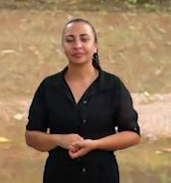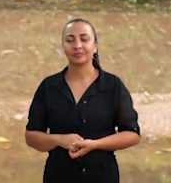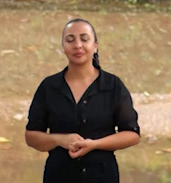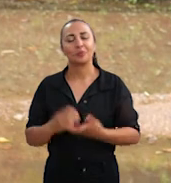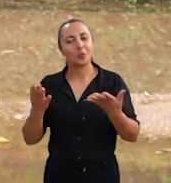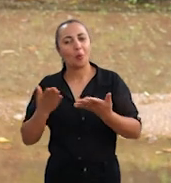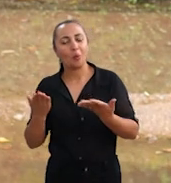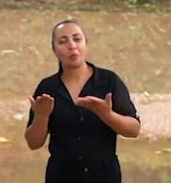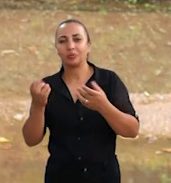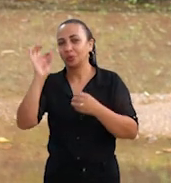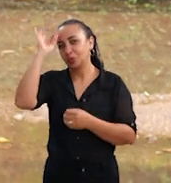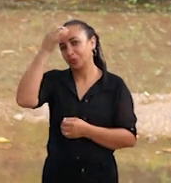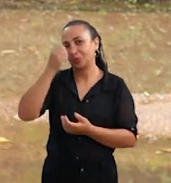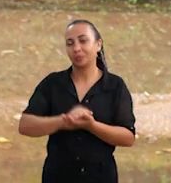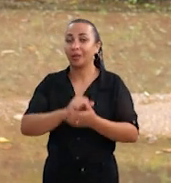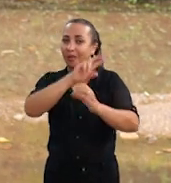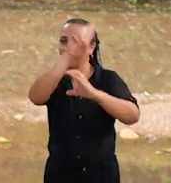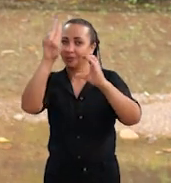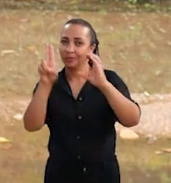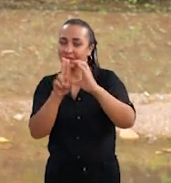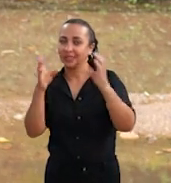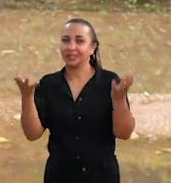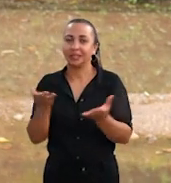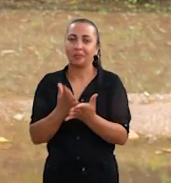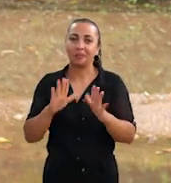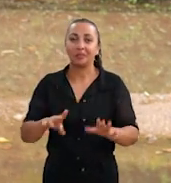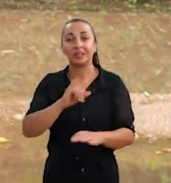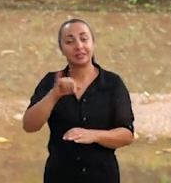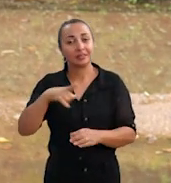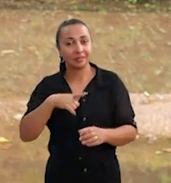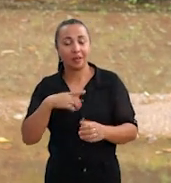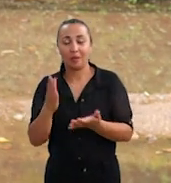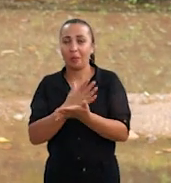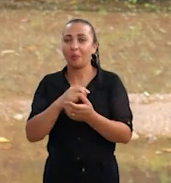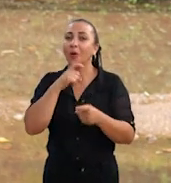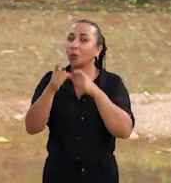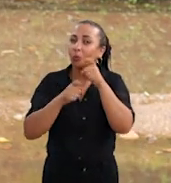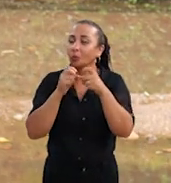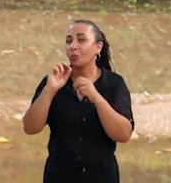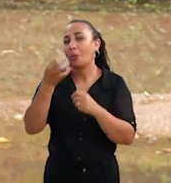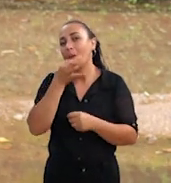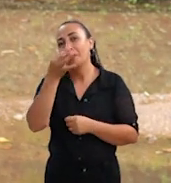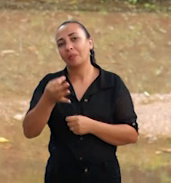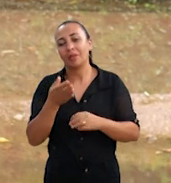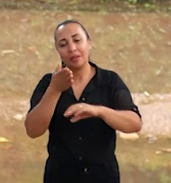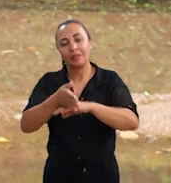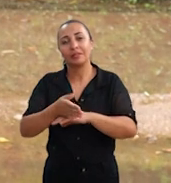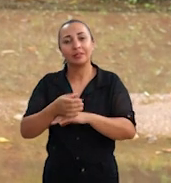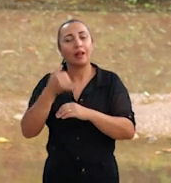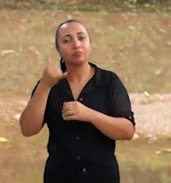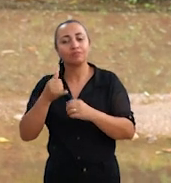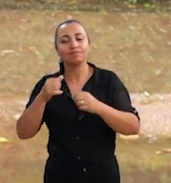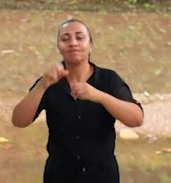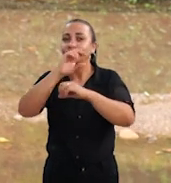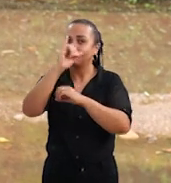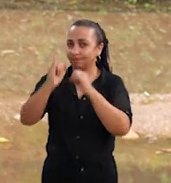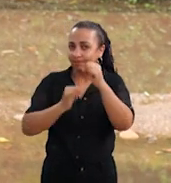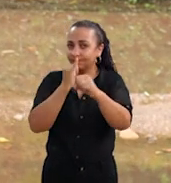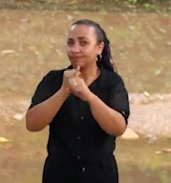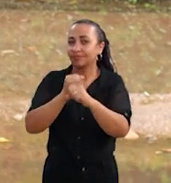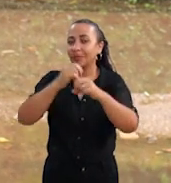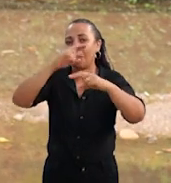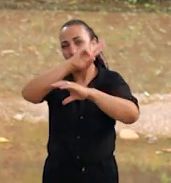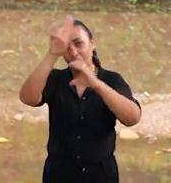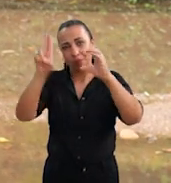Por hoje é só, o Univerciência fica por aqui. E se você tiver alguma dúvida ou sugestão, entre em contato com a gente através do e-mail